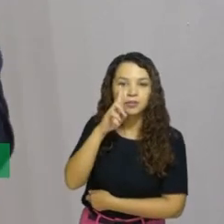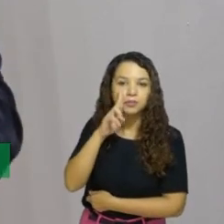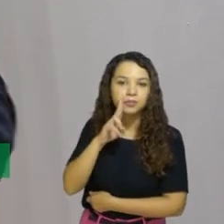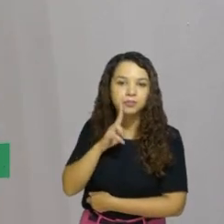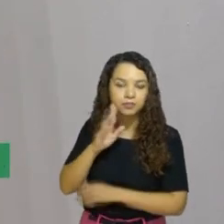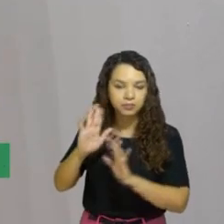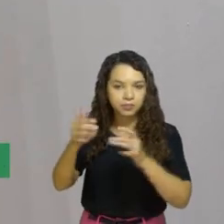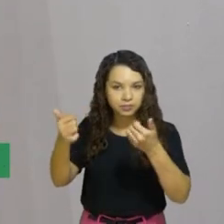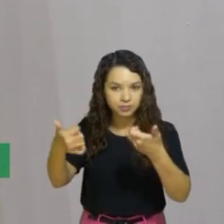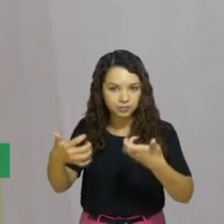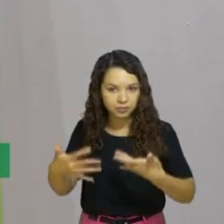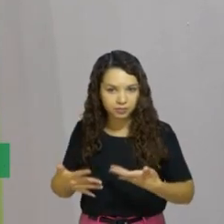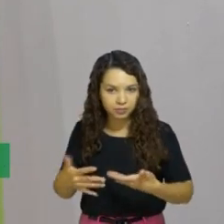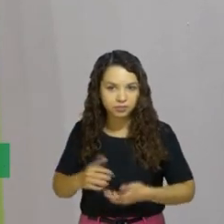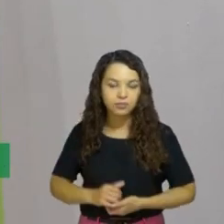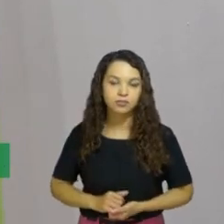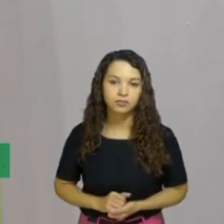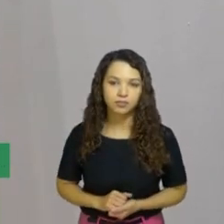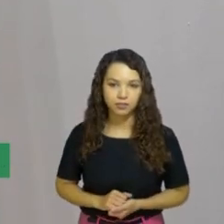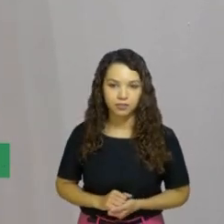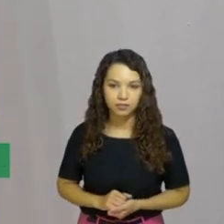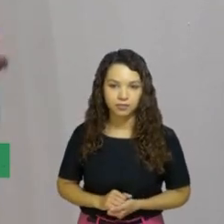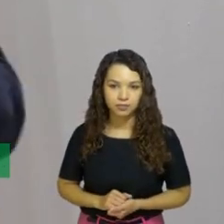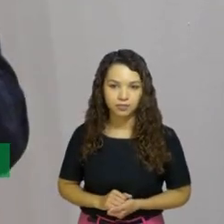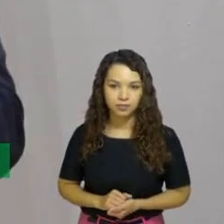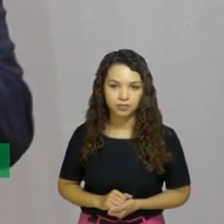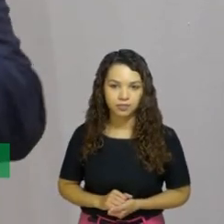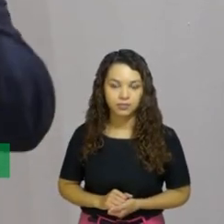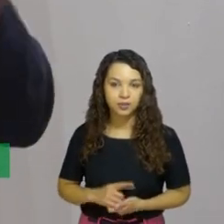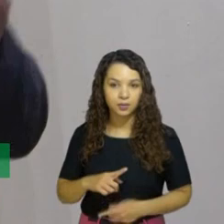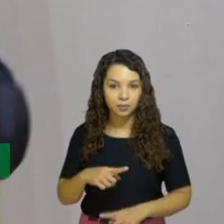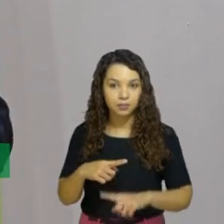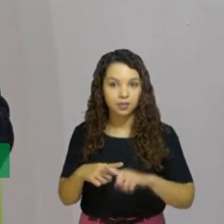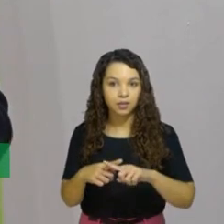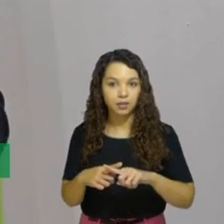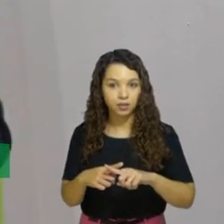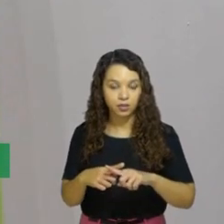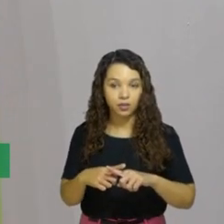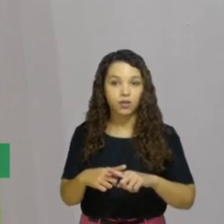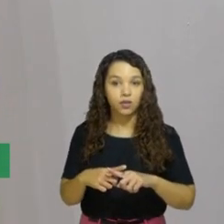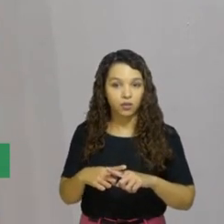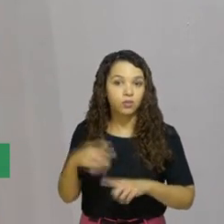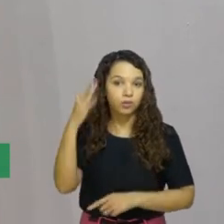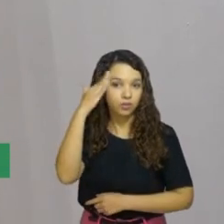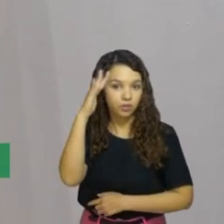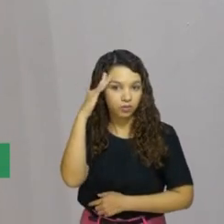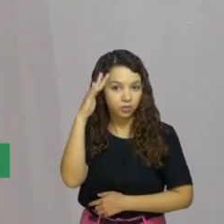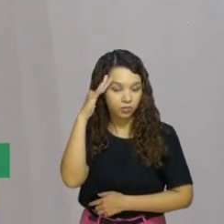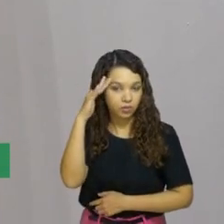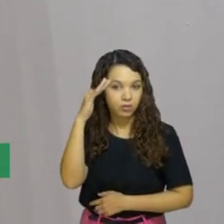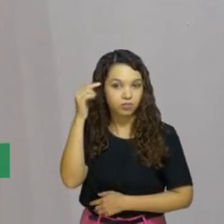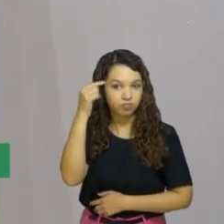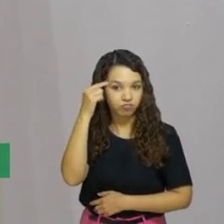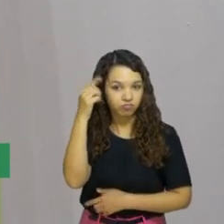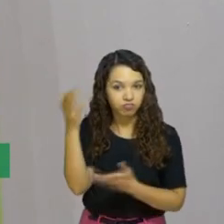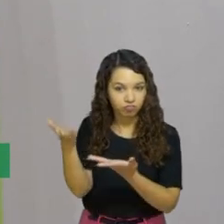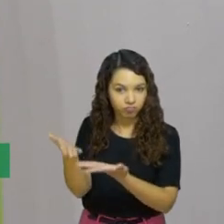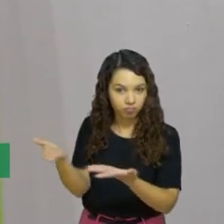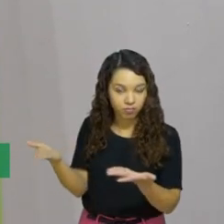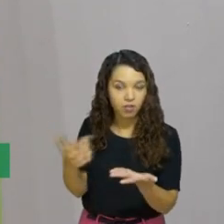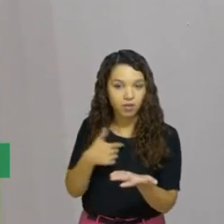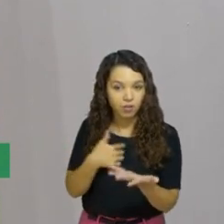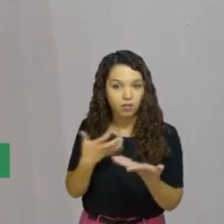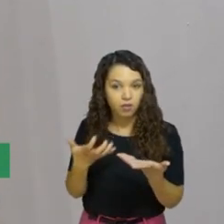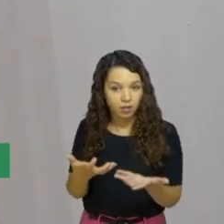Nats, mas... Dentro da mesma lógica, eu gostaria aqui,